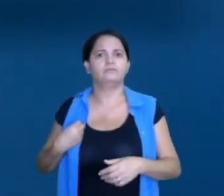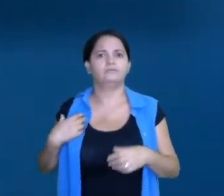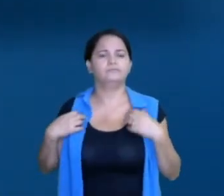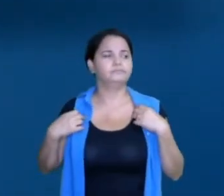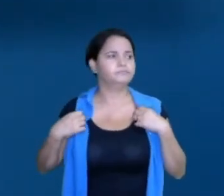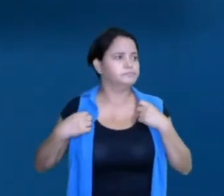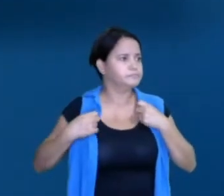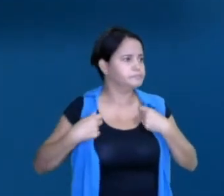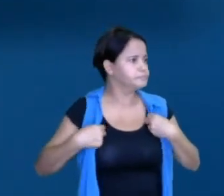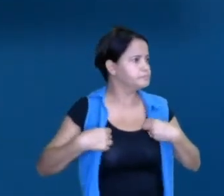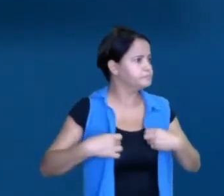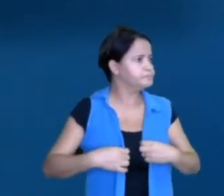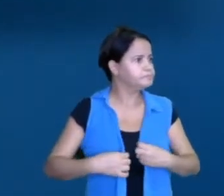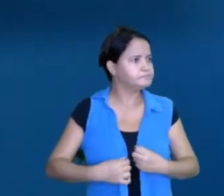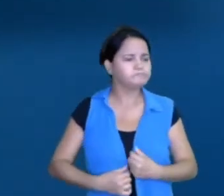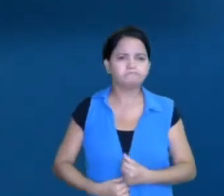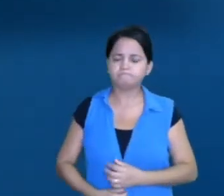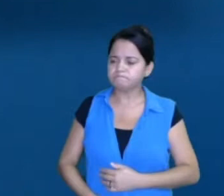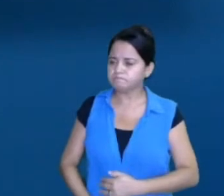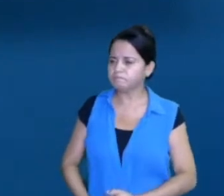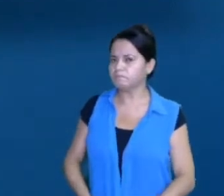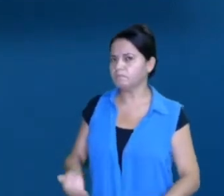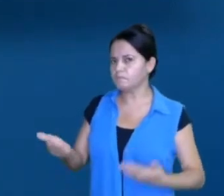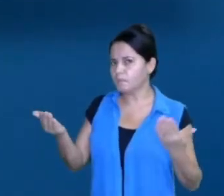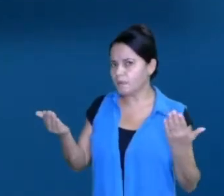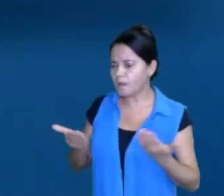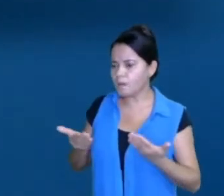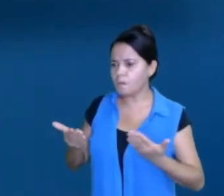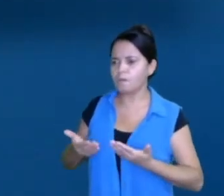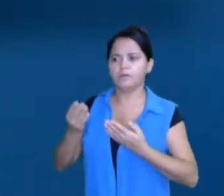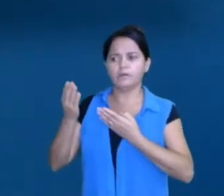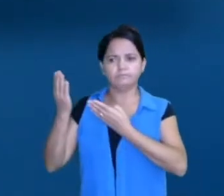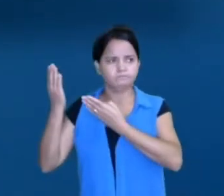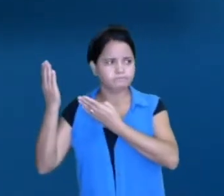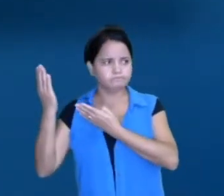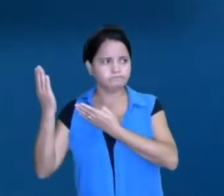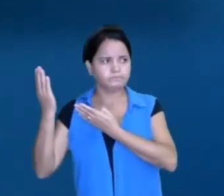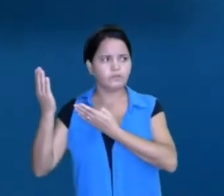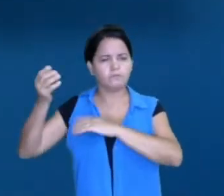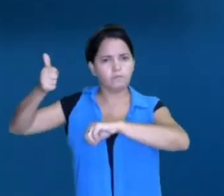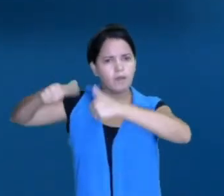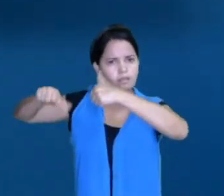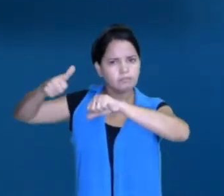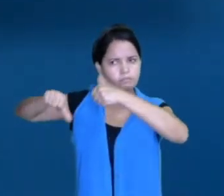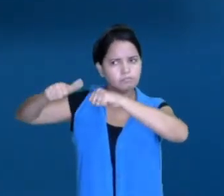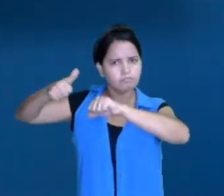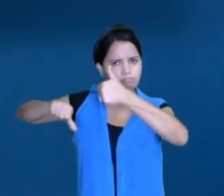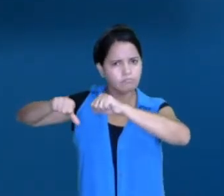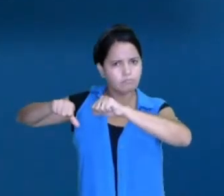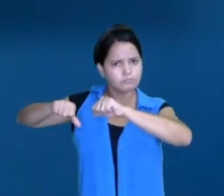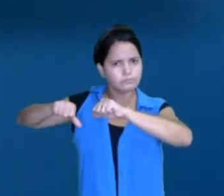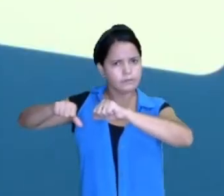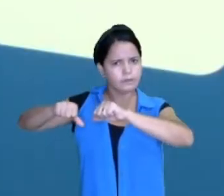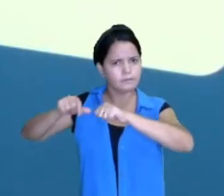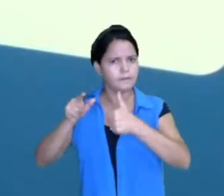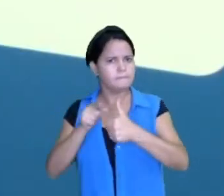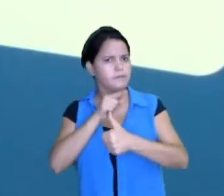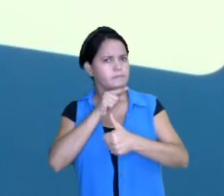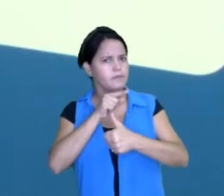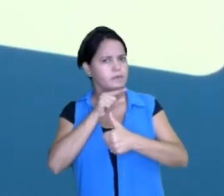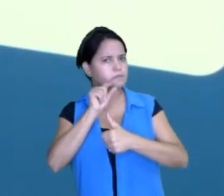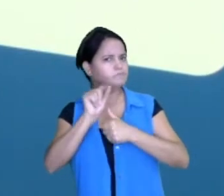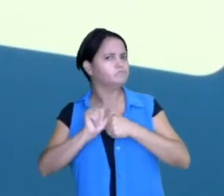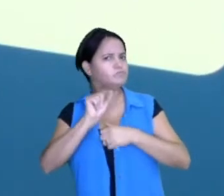Pessoal, veja bem, nós vamos olhar agora essa imagem e eu vou analisar com vocês, tá bom? Mas em primeiro ponto,